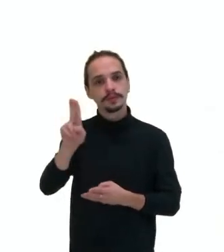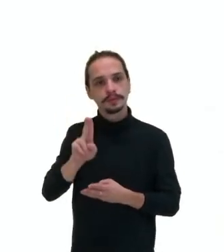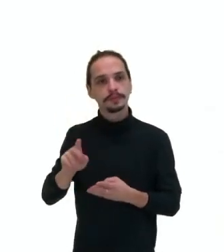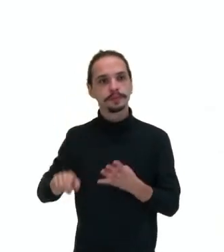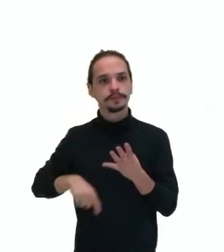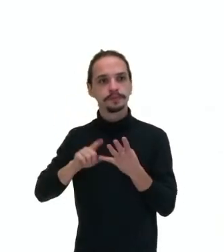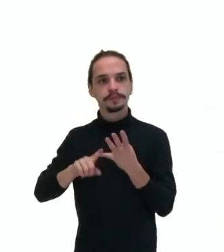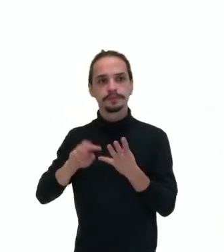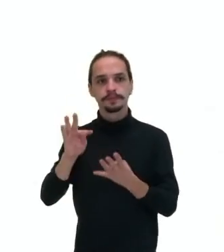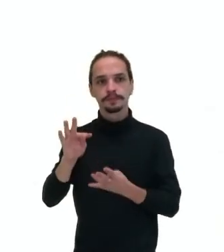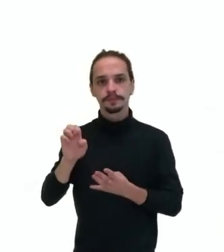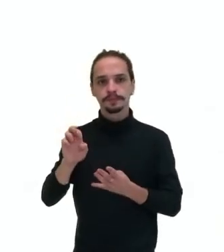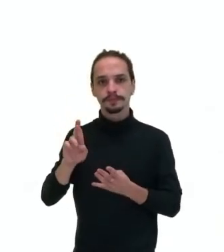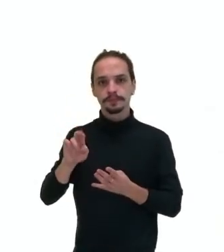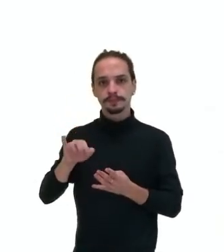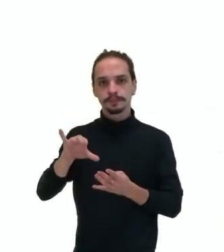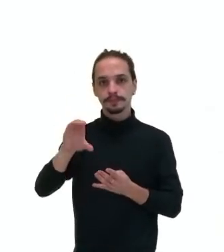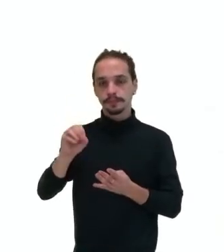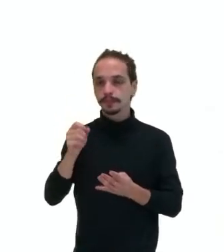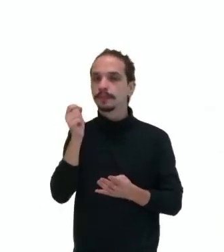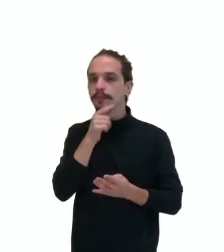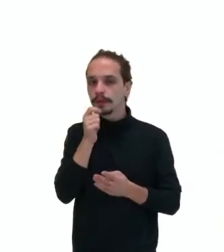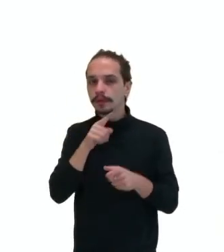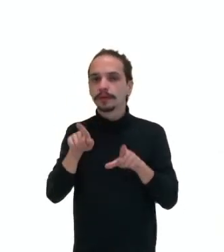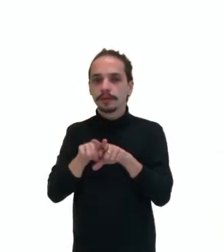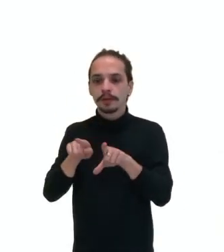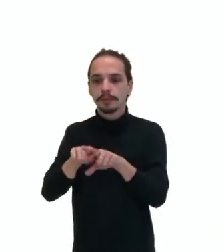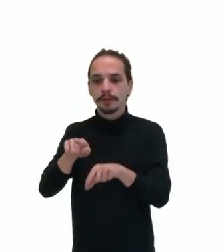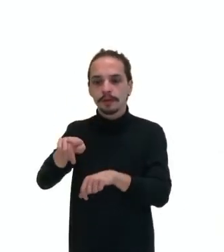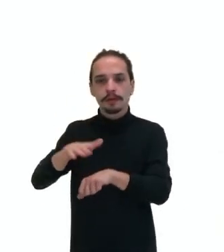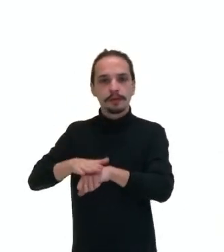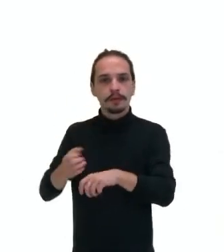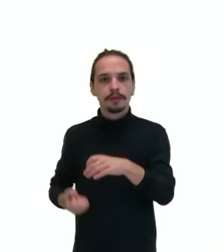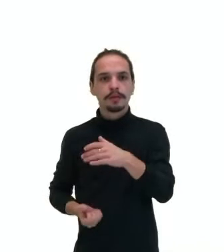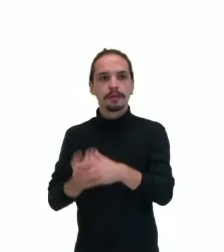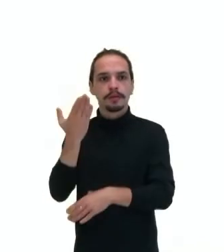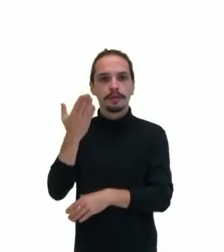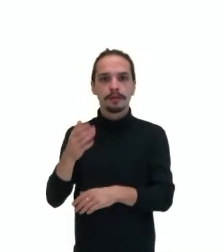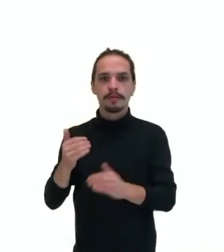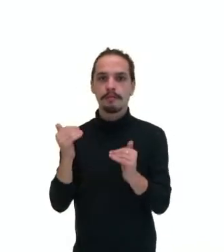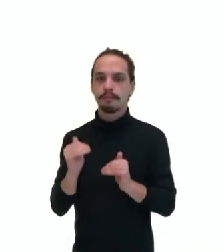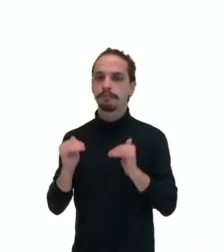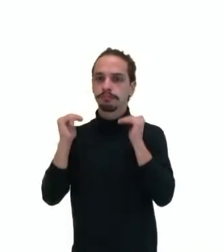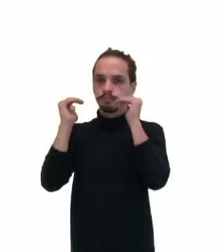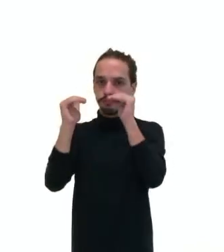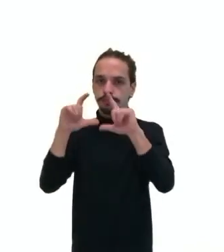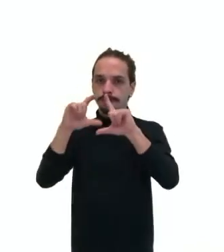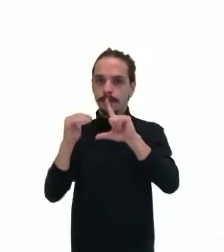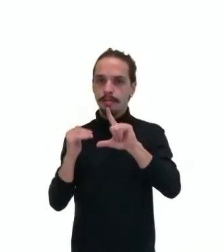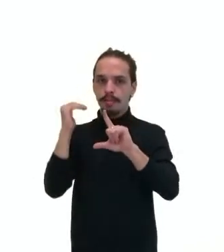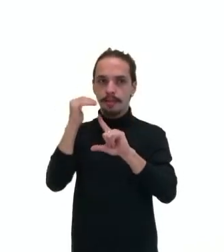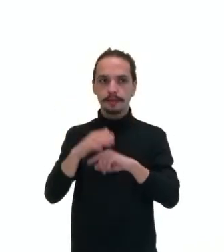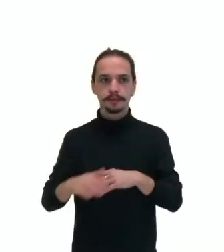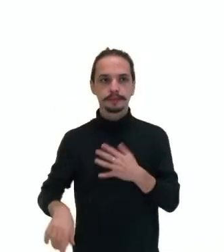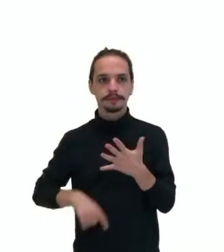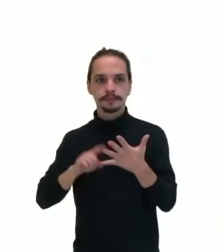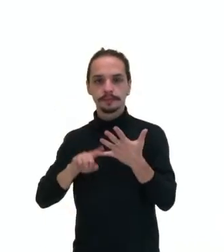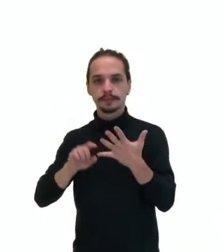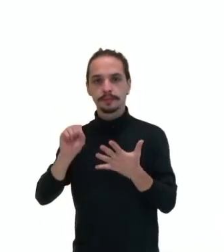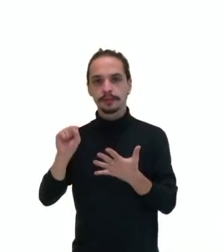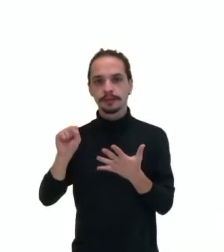Terêncio, comediante que produziu principalmente para a plateia das altas classes. E Sêneca, autor de